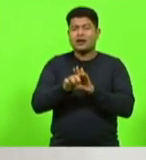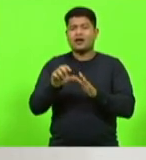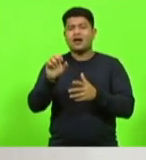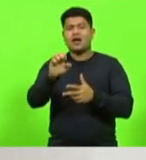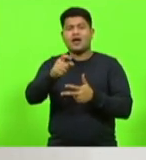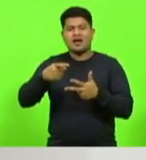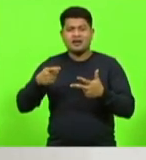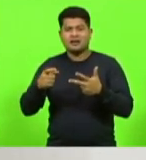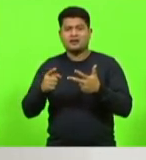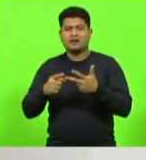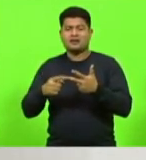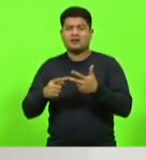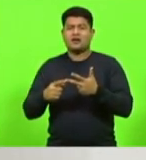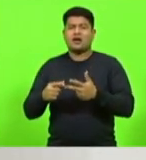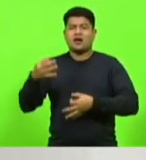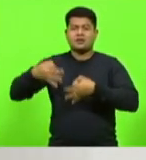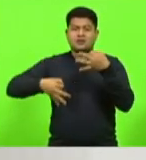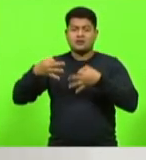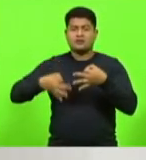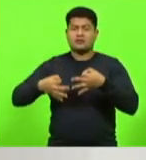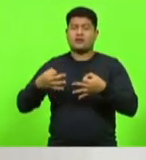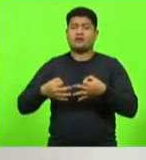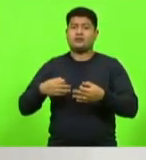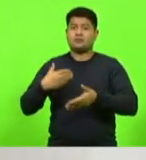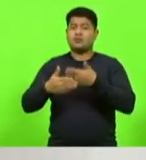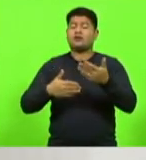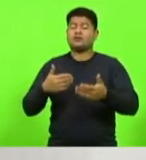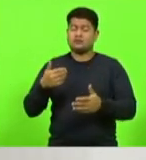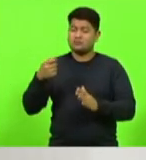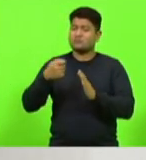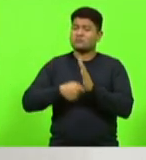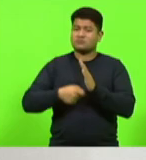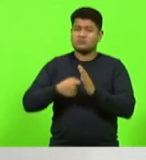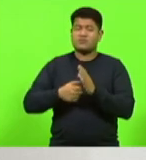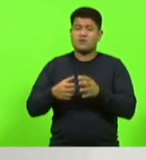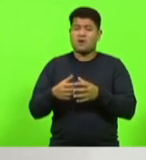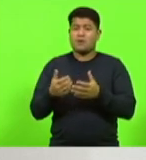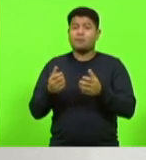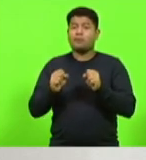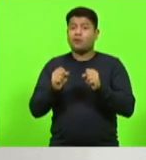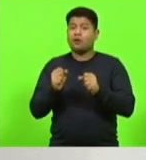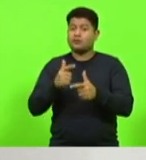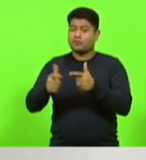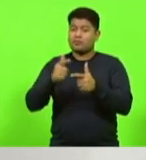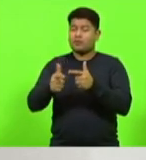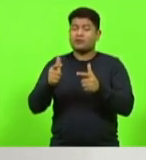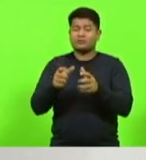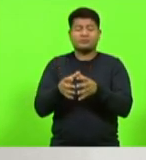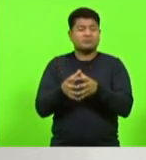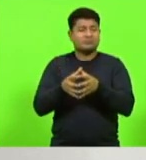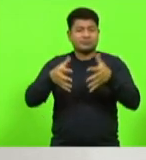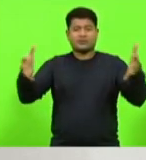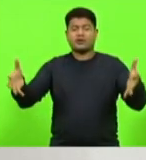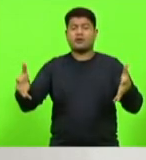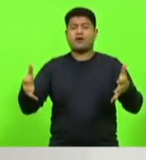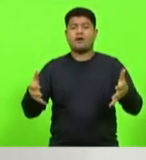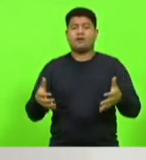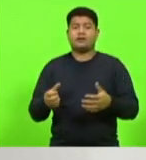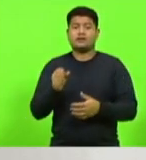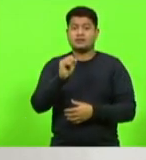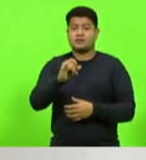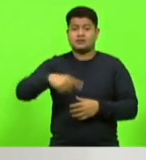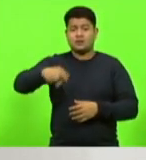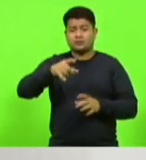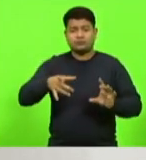maior do que a do coronavírus, e de forma diferenciada, porque vai ser uma pandemia